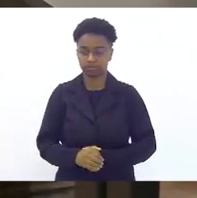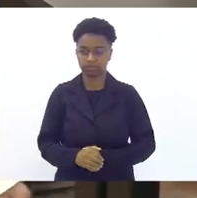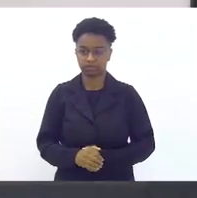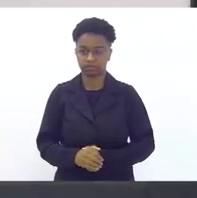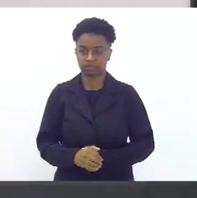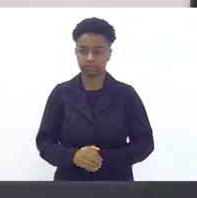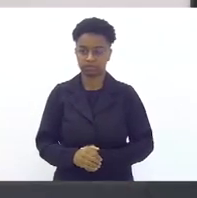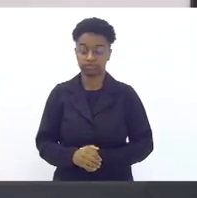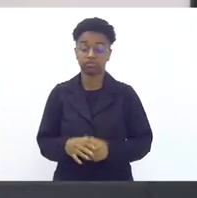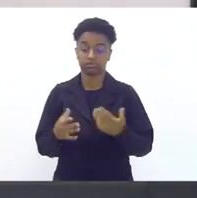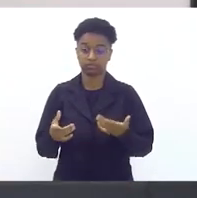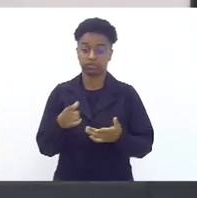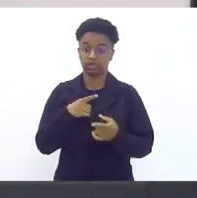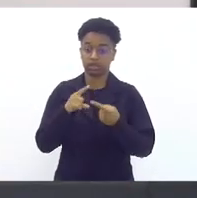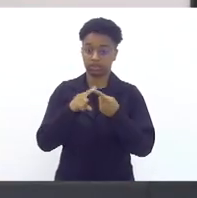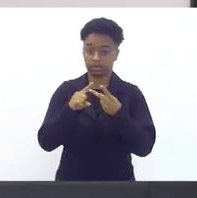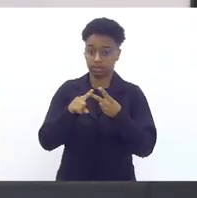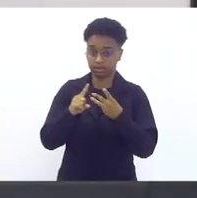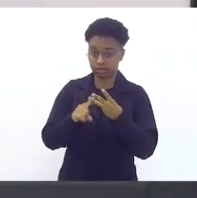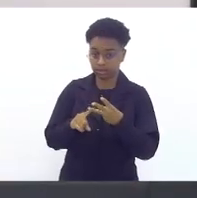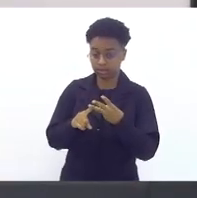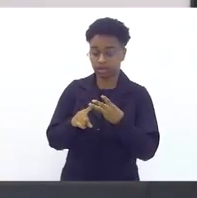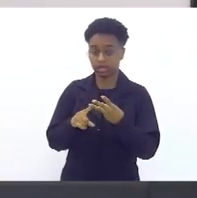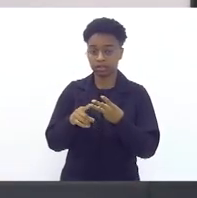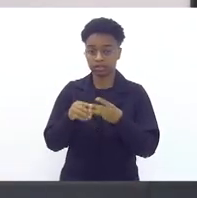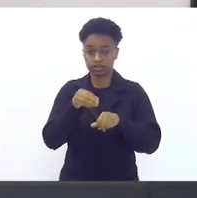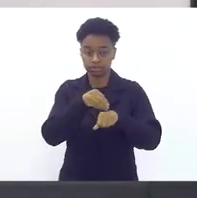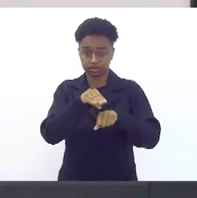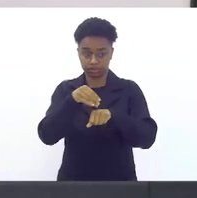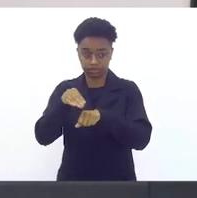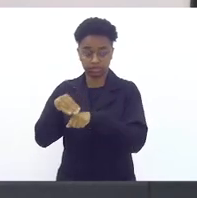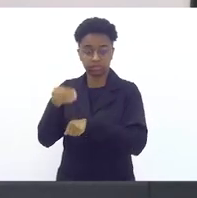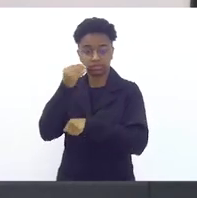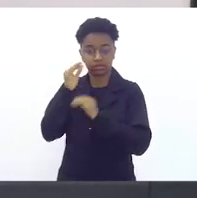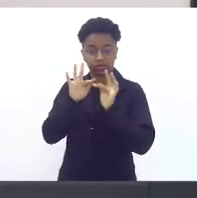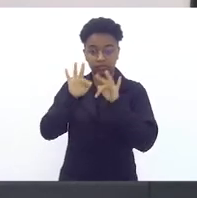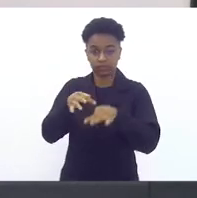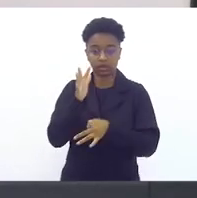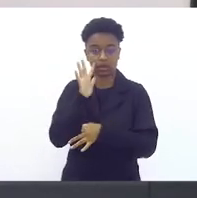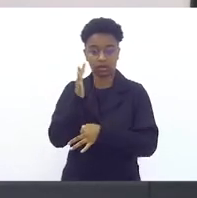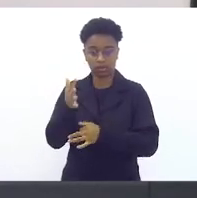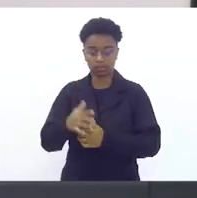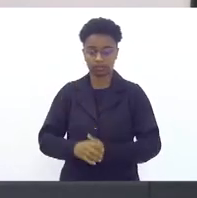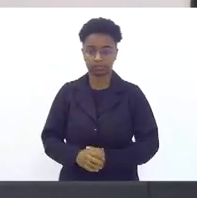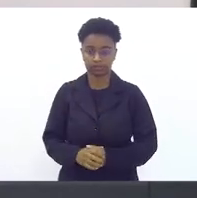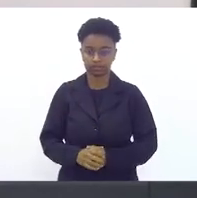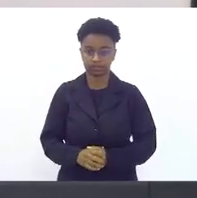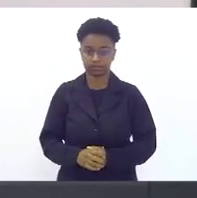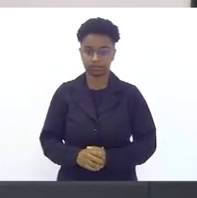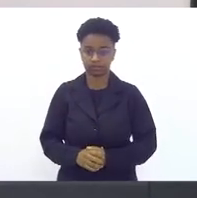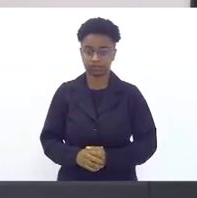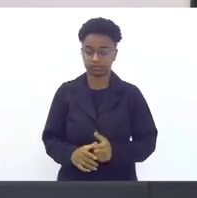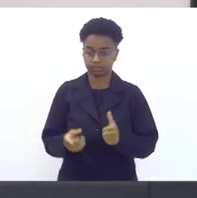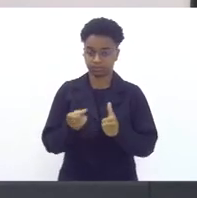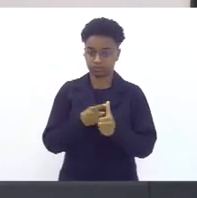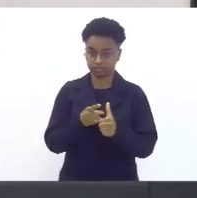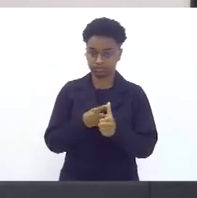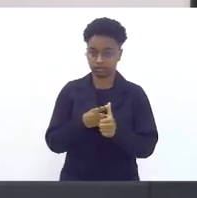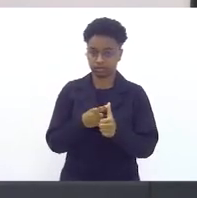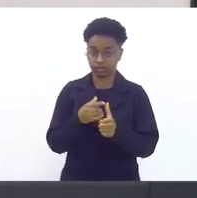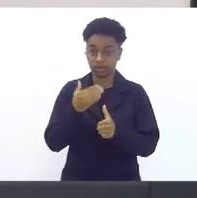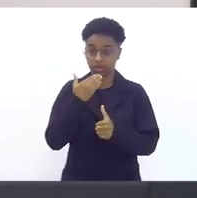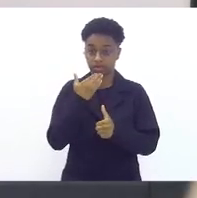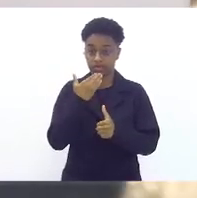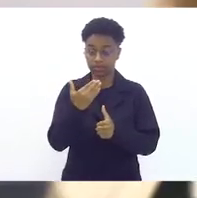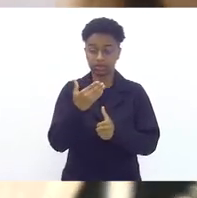lá. 3 encaminhamentos aqui para as considerações finais aqui do doutor Sérgio. Primeiro, pedir para que olhe